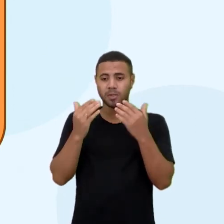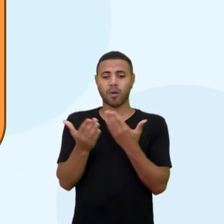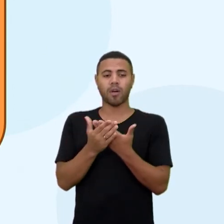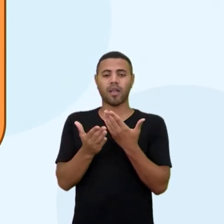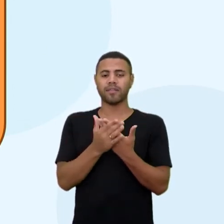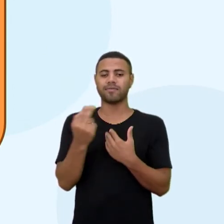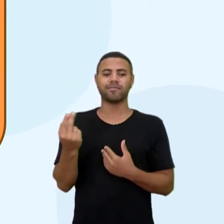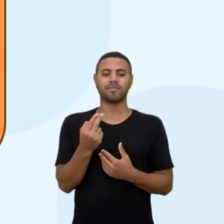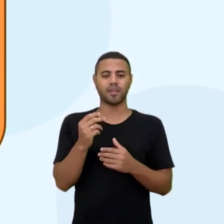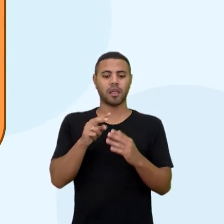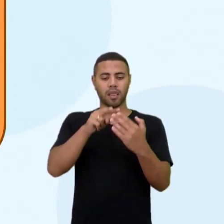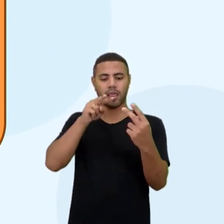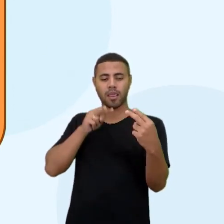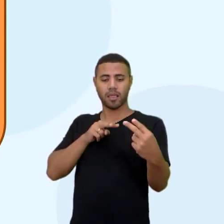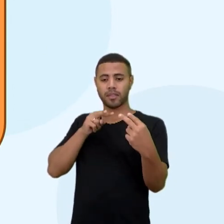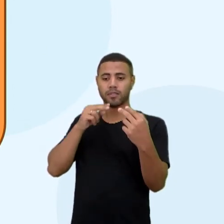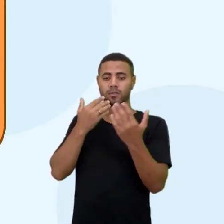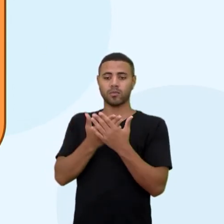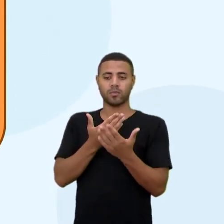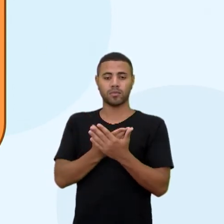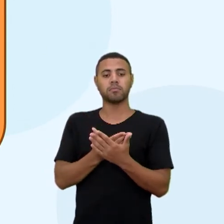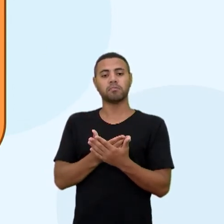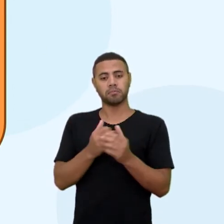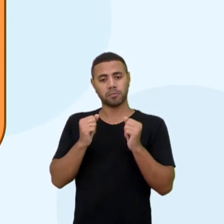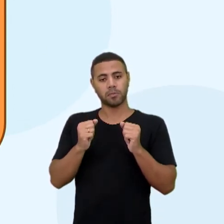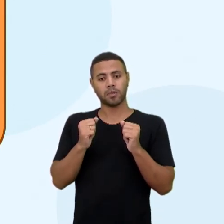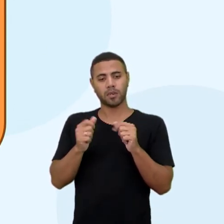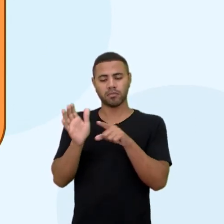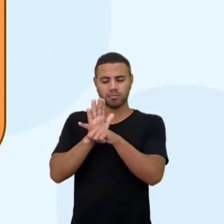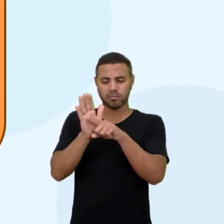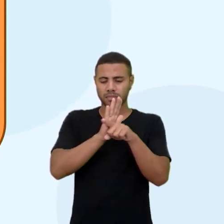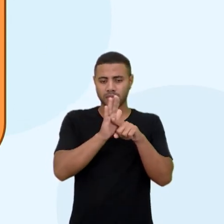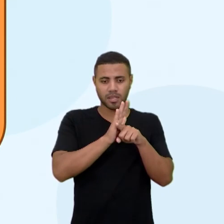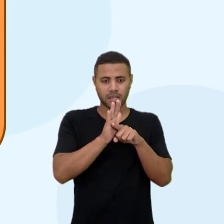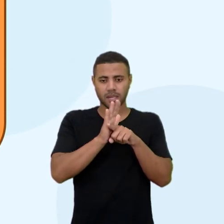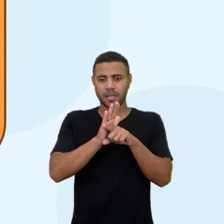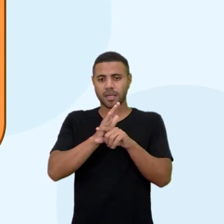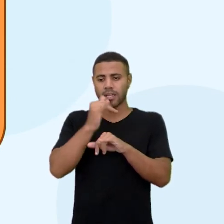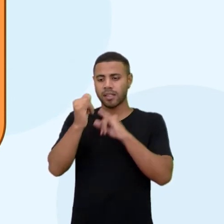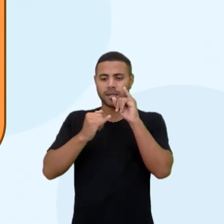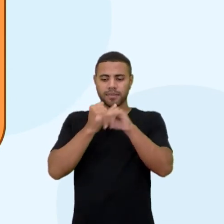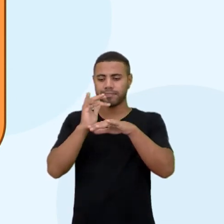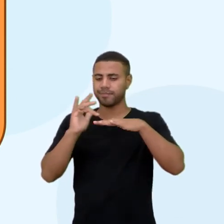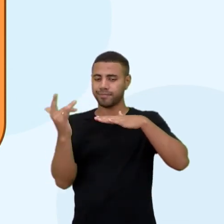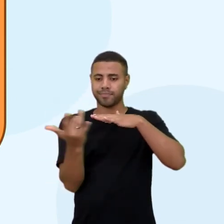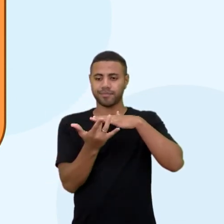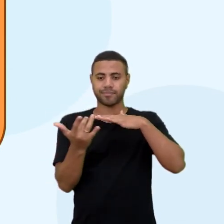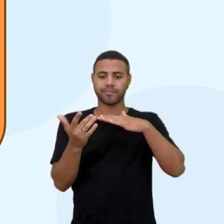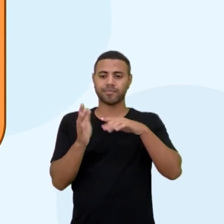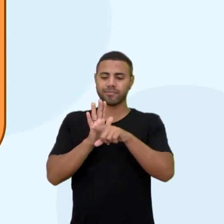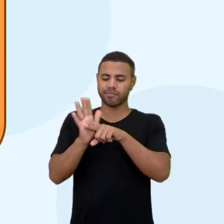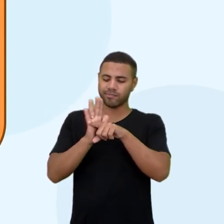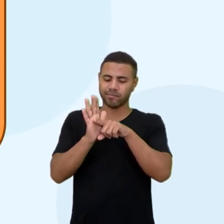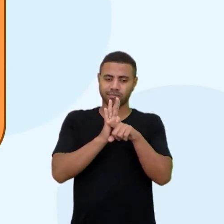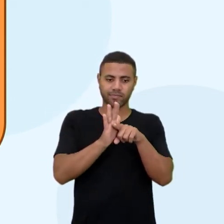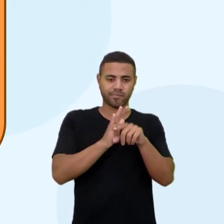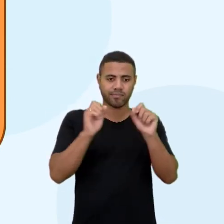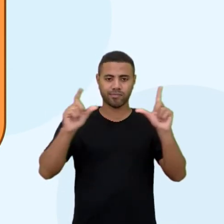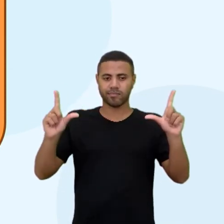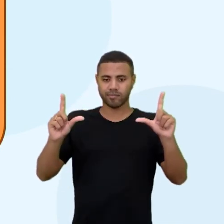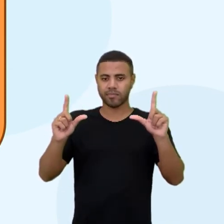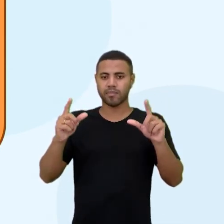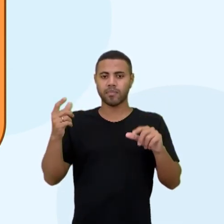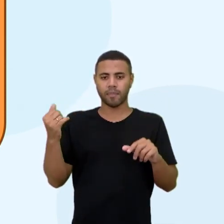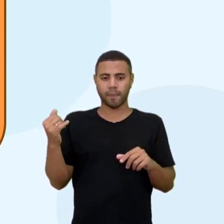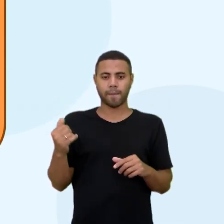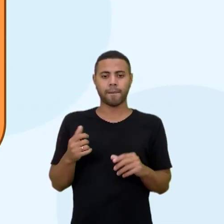podem pesquisar e realizar releituras interpretativas de anúncios veiculados nas redes sociais, explorando o cartaz como ferramenta